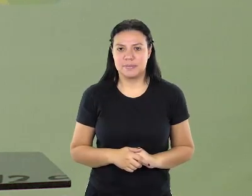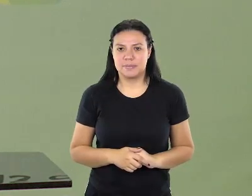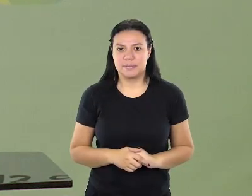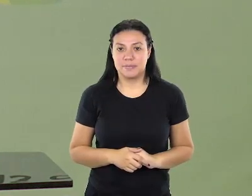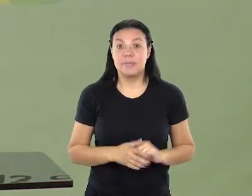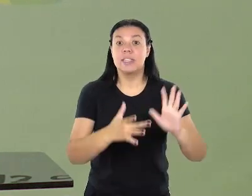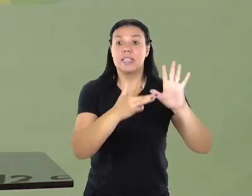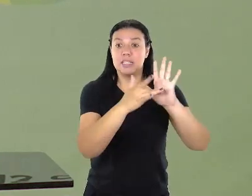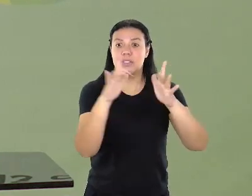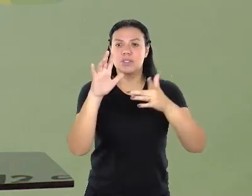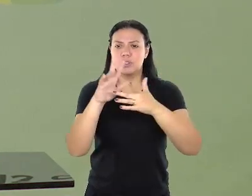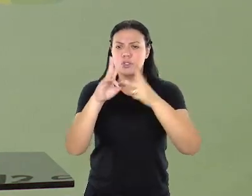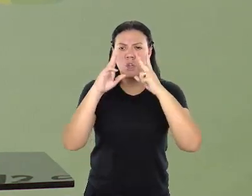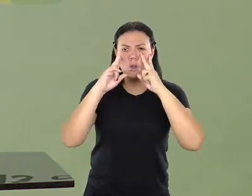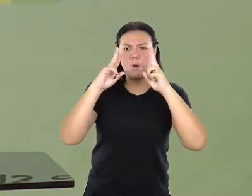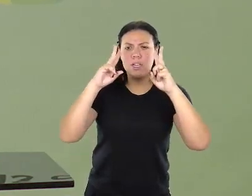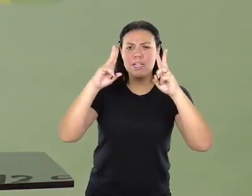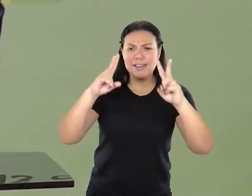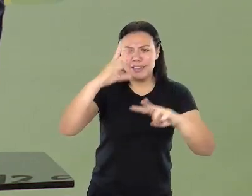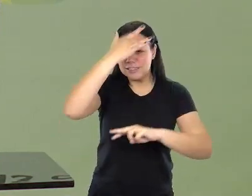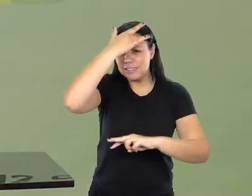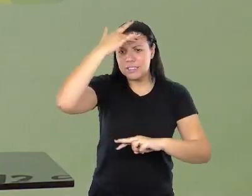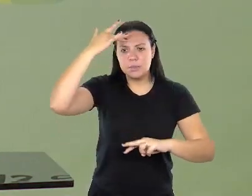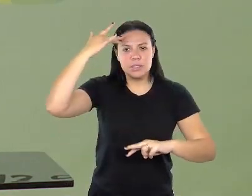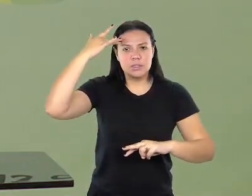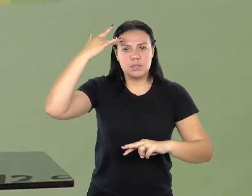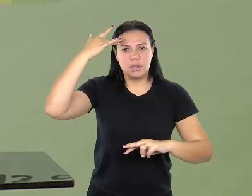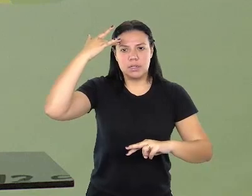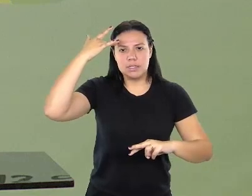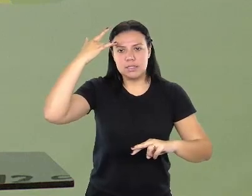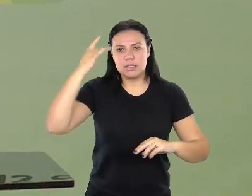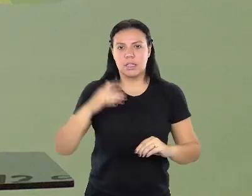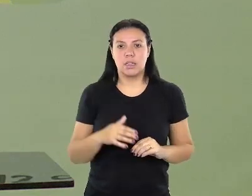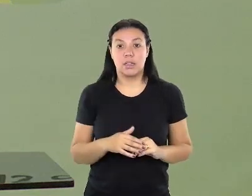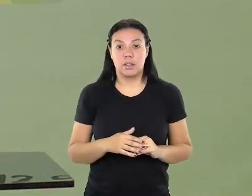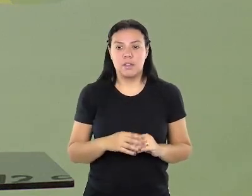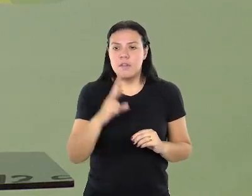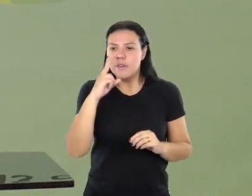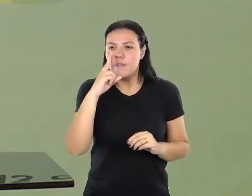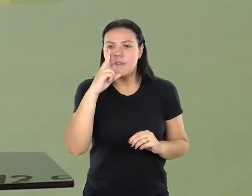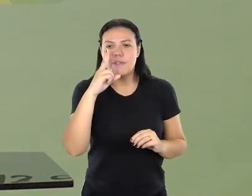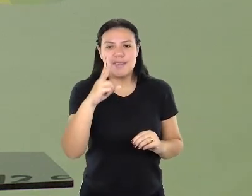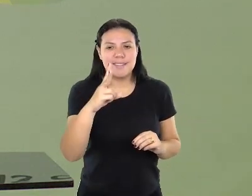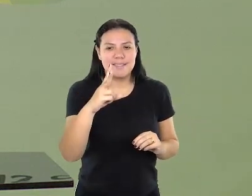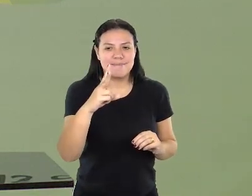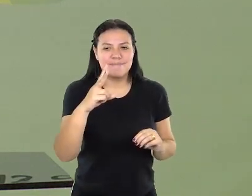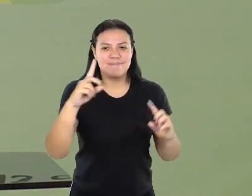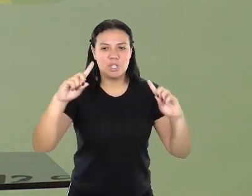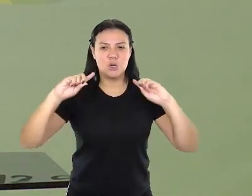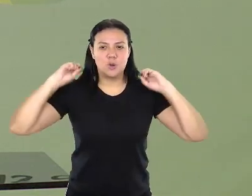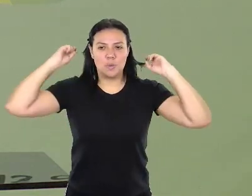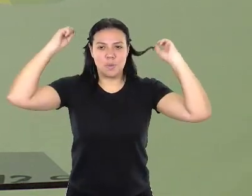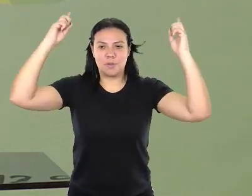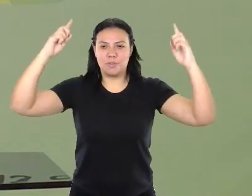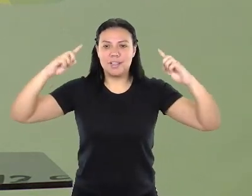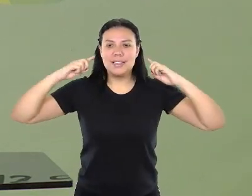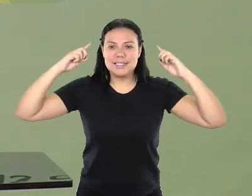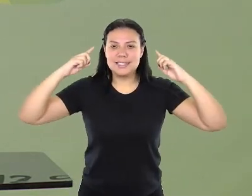E Jesus, olhando para as pessoas, as viu como ovelhas que não têm pastor.